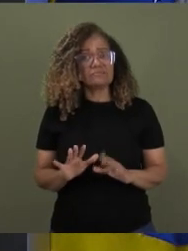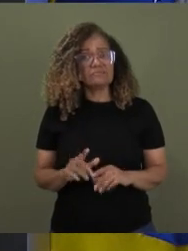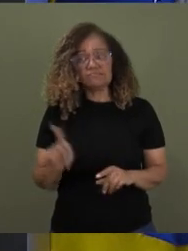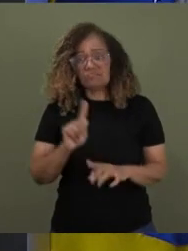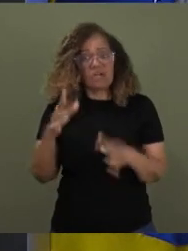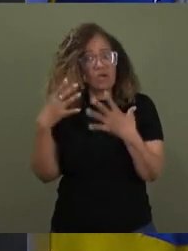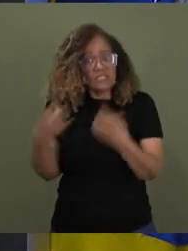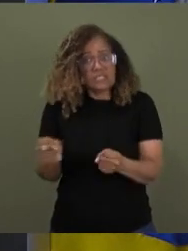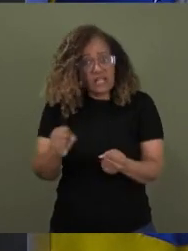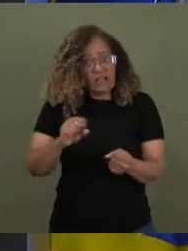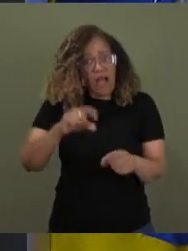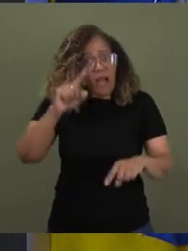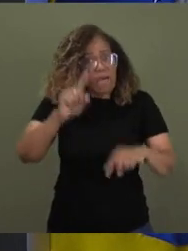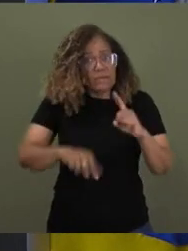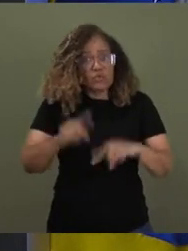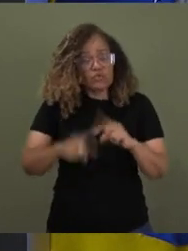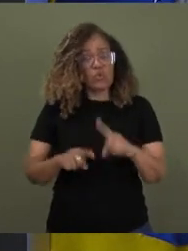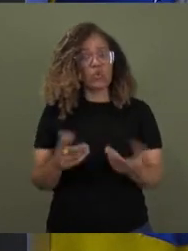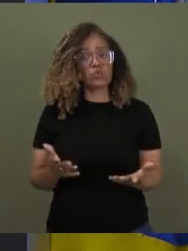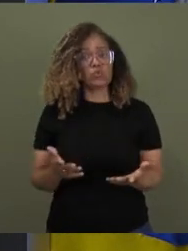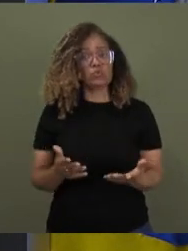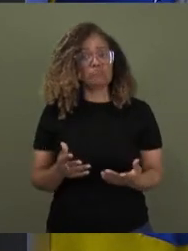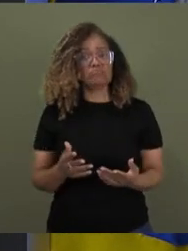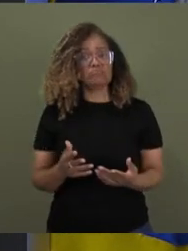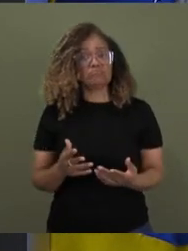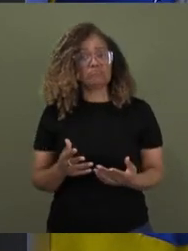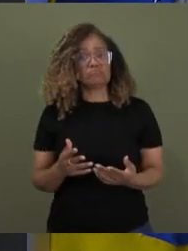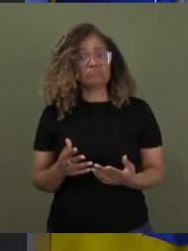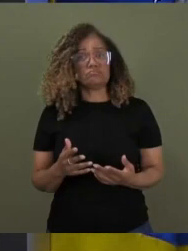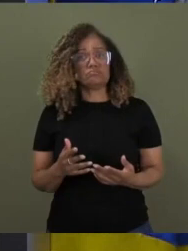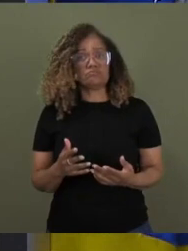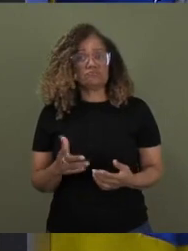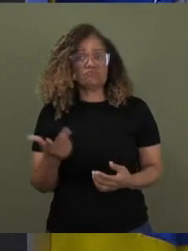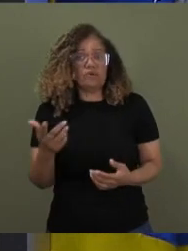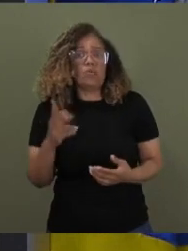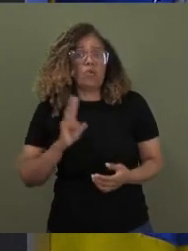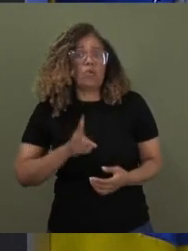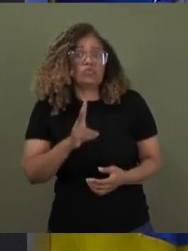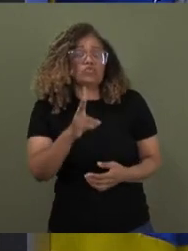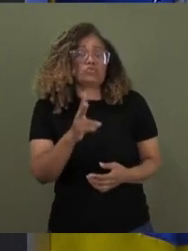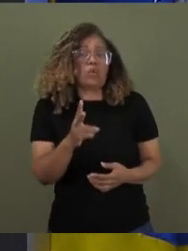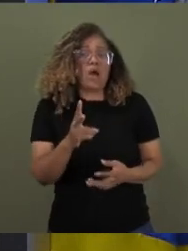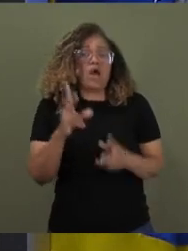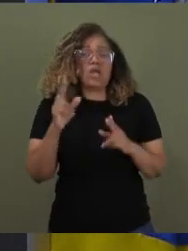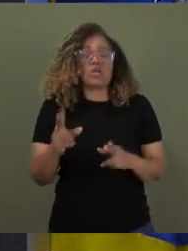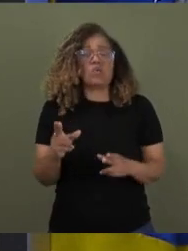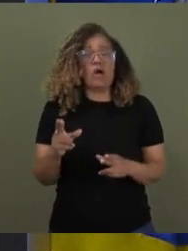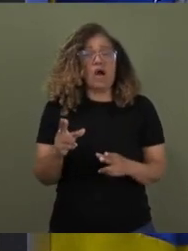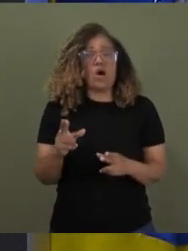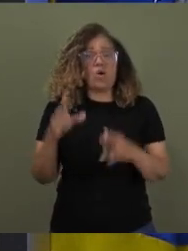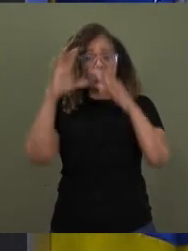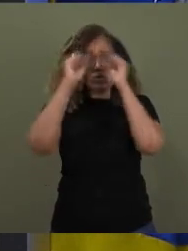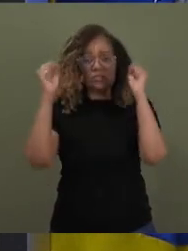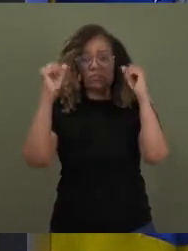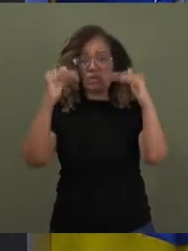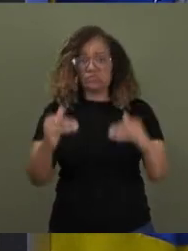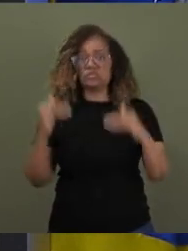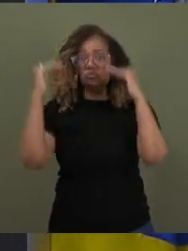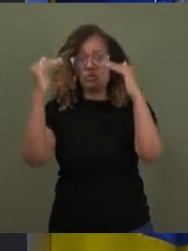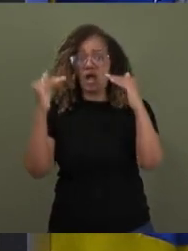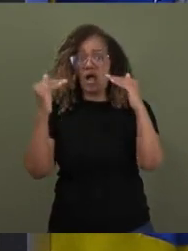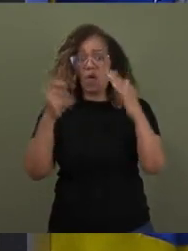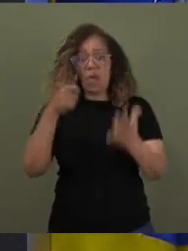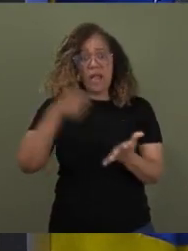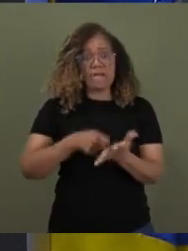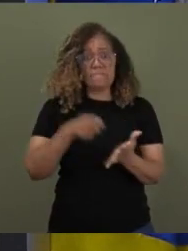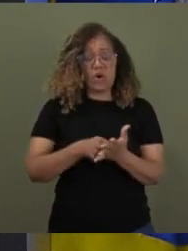esses produtos, nós vamos estar seguindo o caminho que o Supremo Tribunal Federal estava querendo impor à sociedade brasileira.